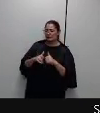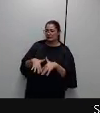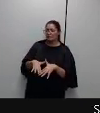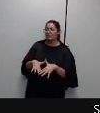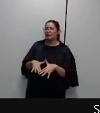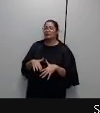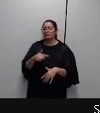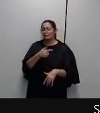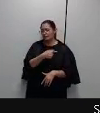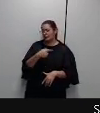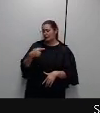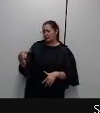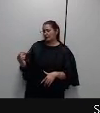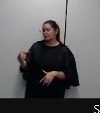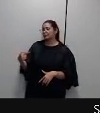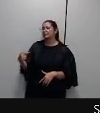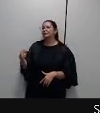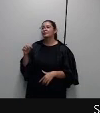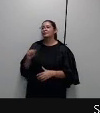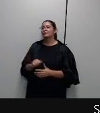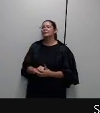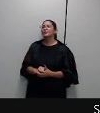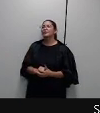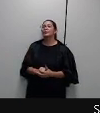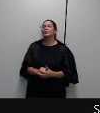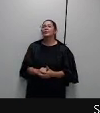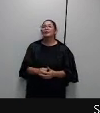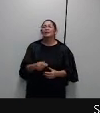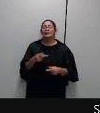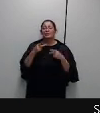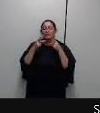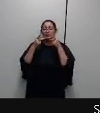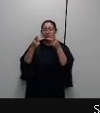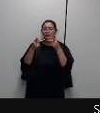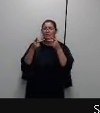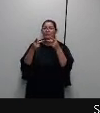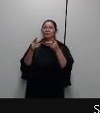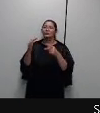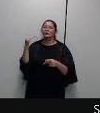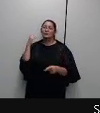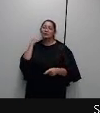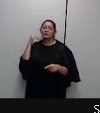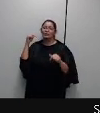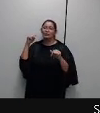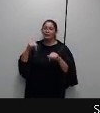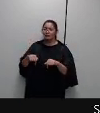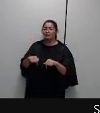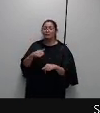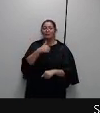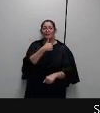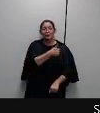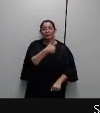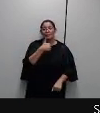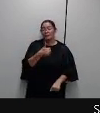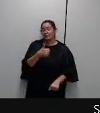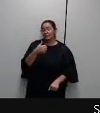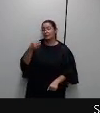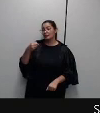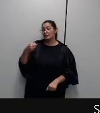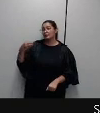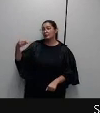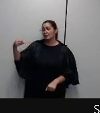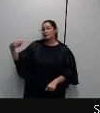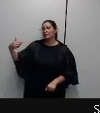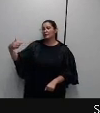nesse sentido sinto algo julgado aqui o aresp 1109 200 misturam